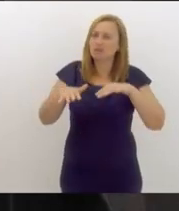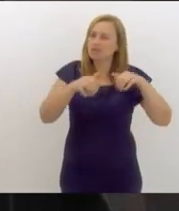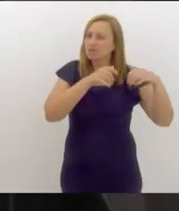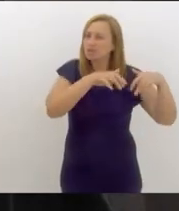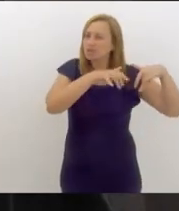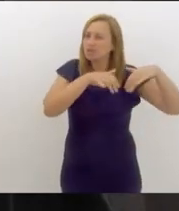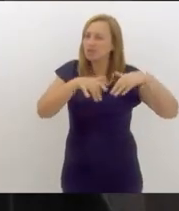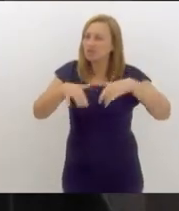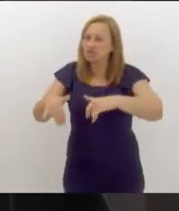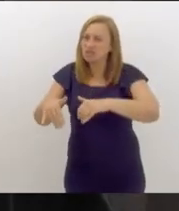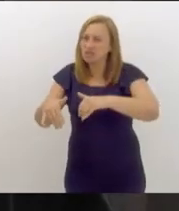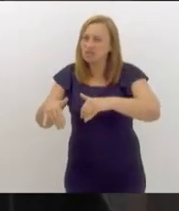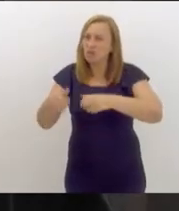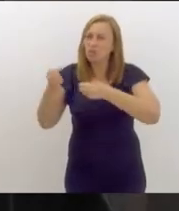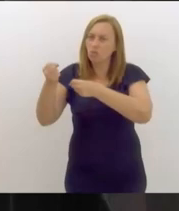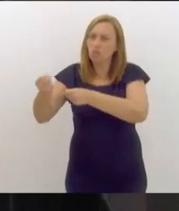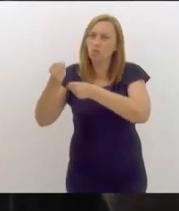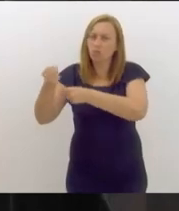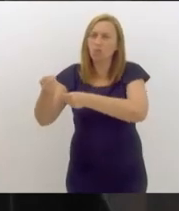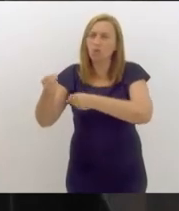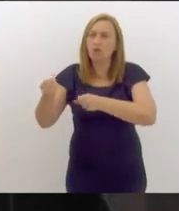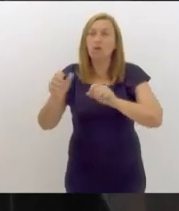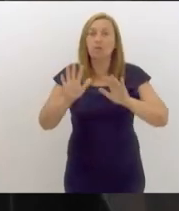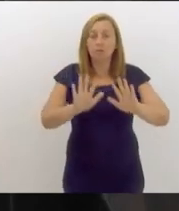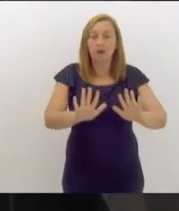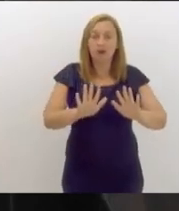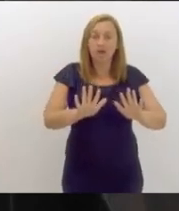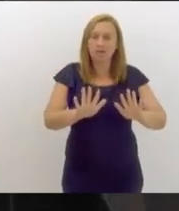herdeira porém contornos